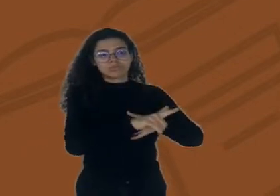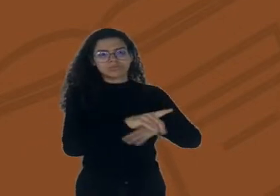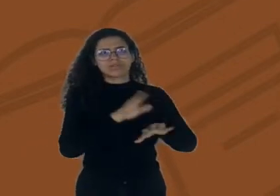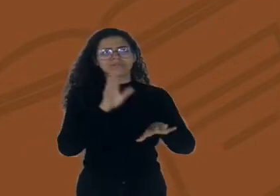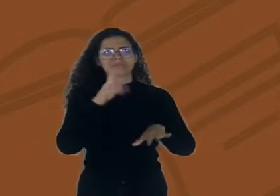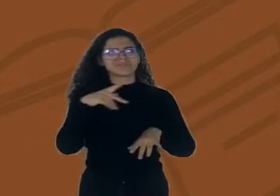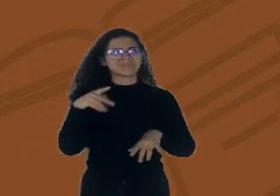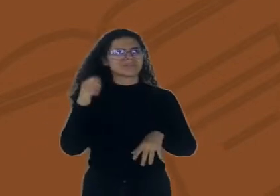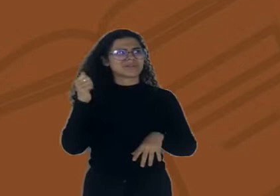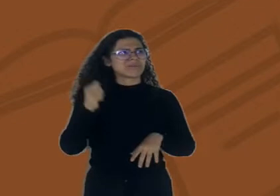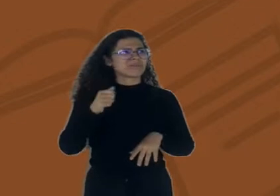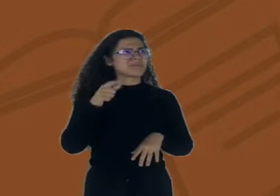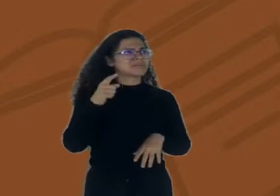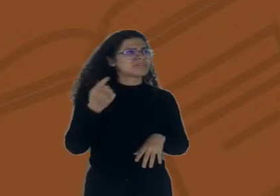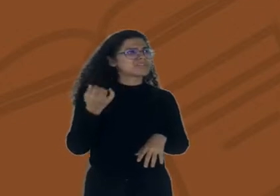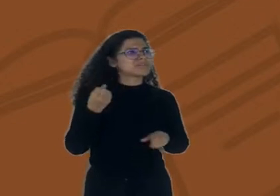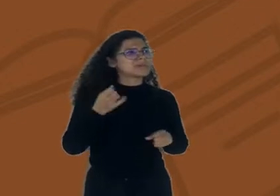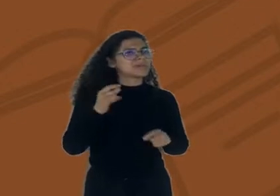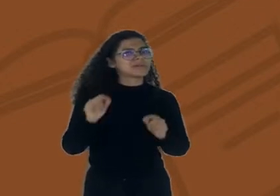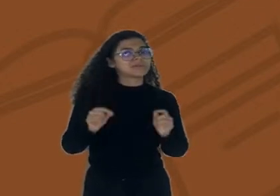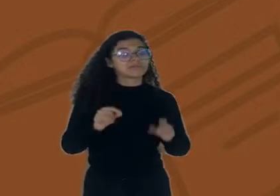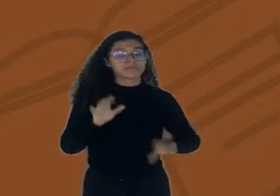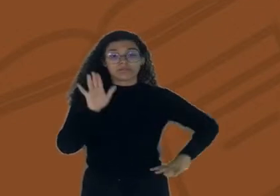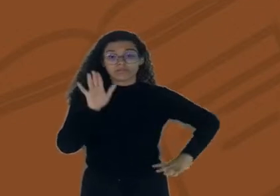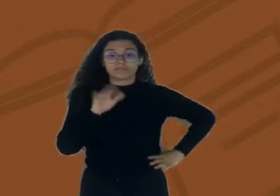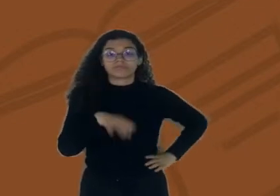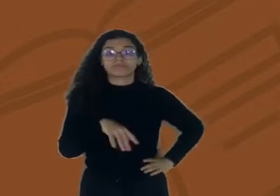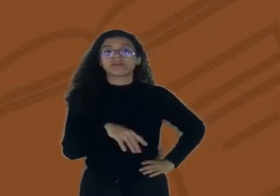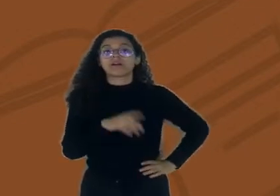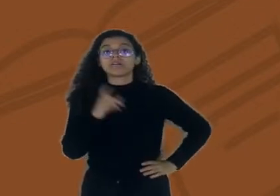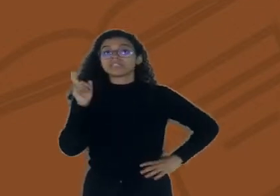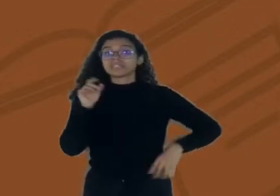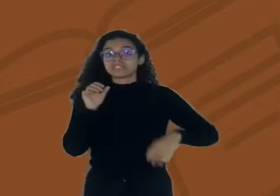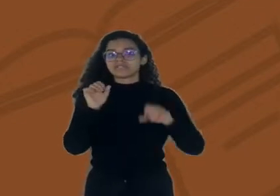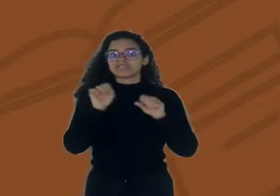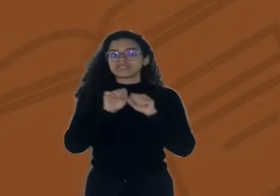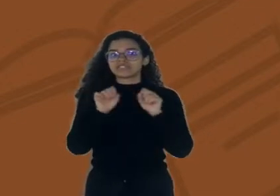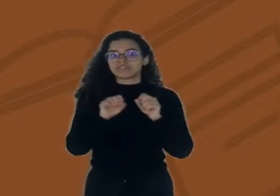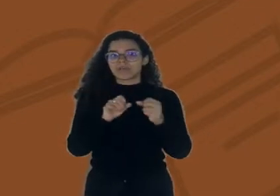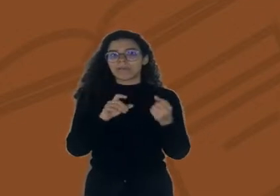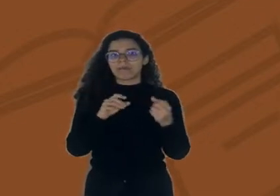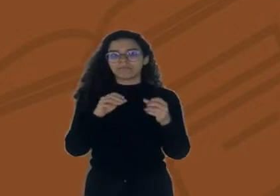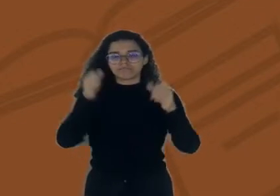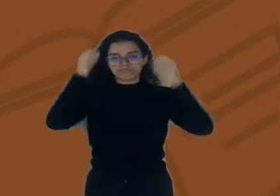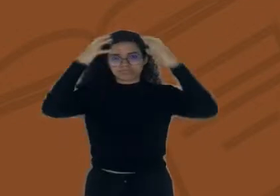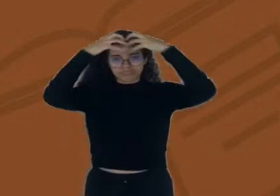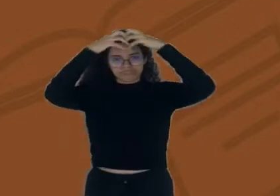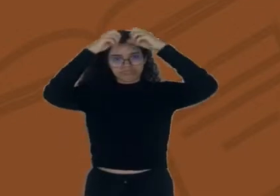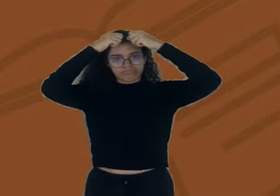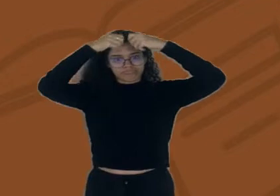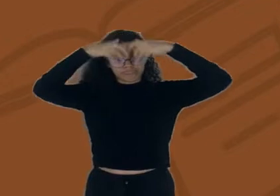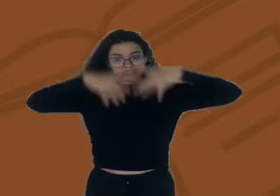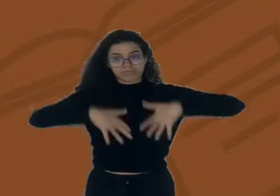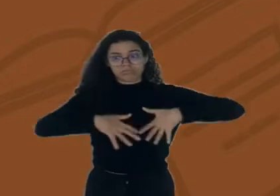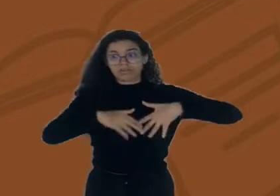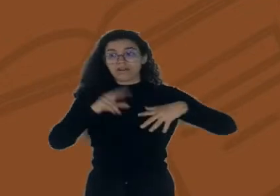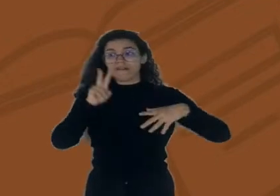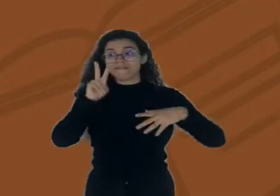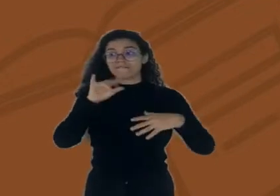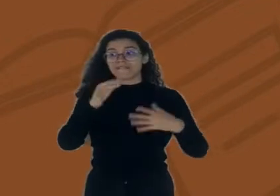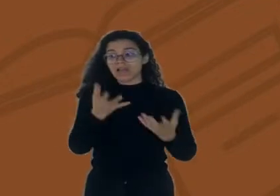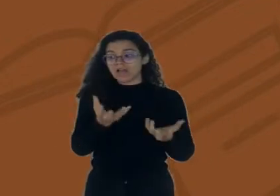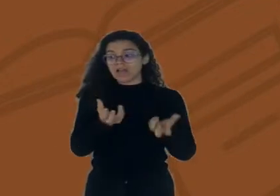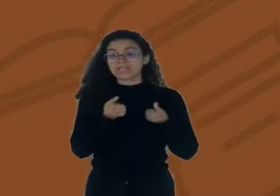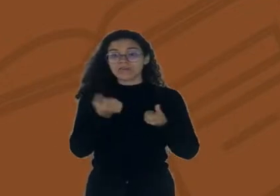minha língua, professor, falo. Ou seja, o sistema nervoso, ele é responsável em receber as